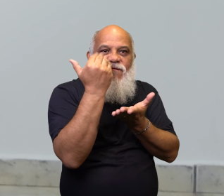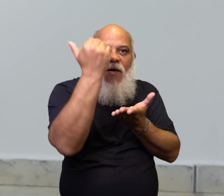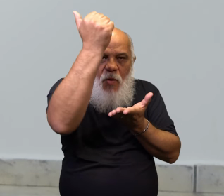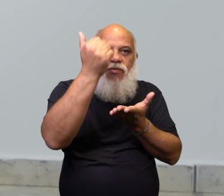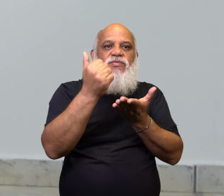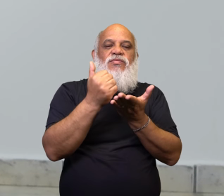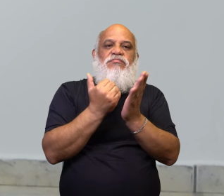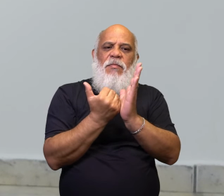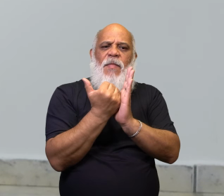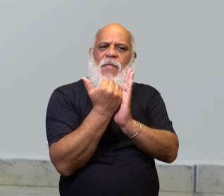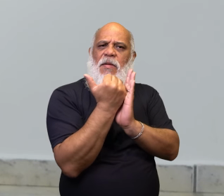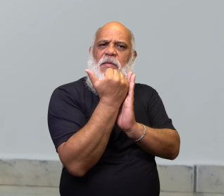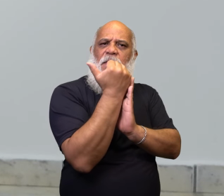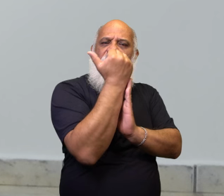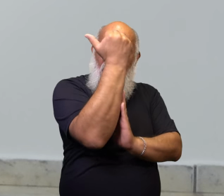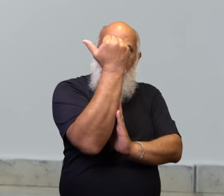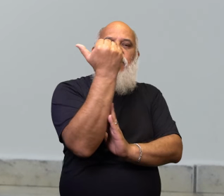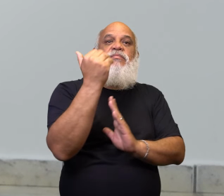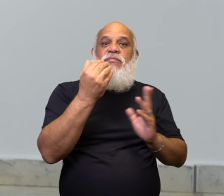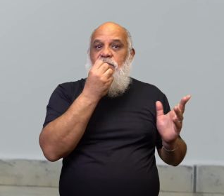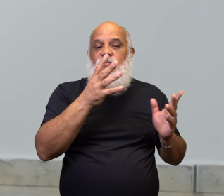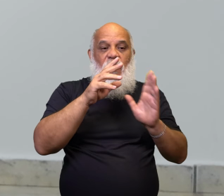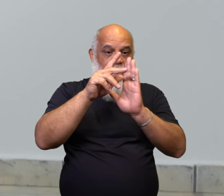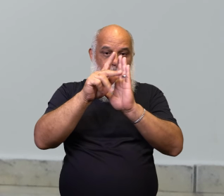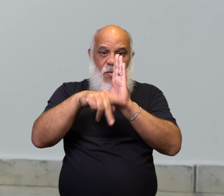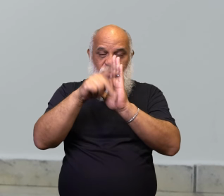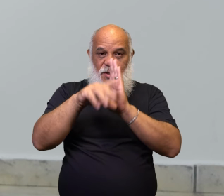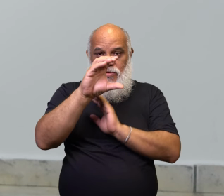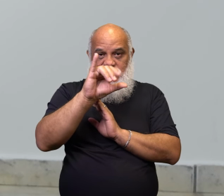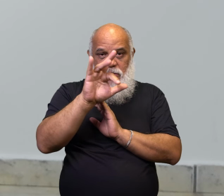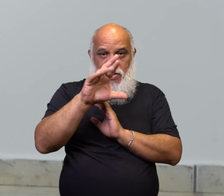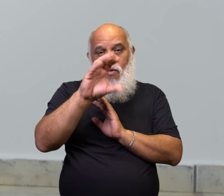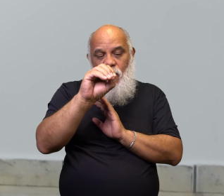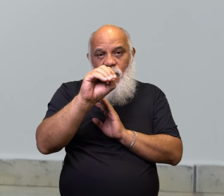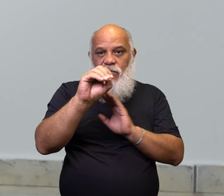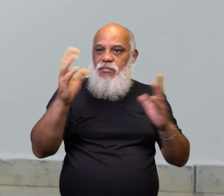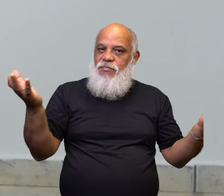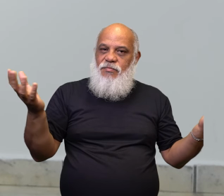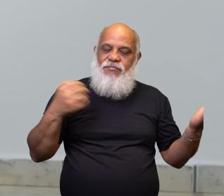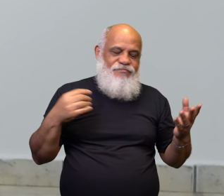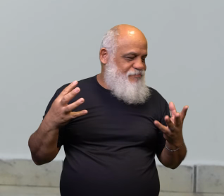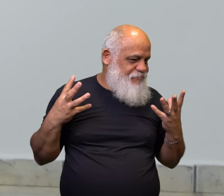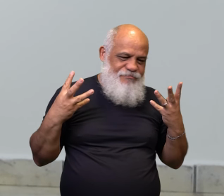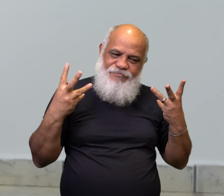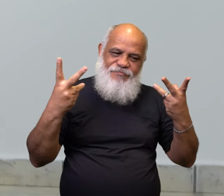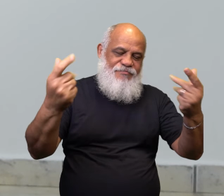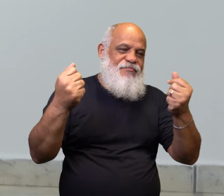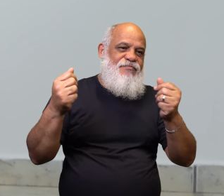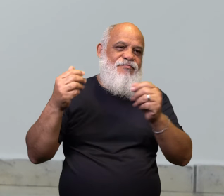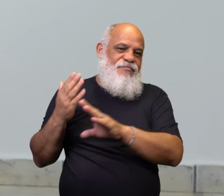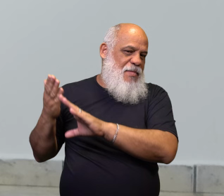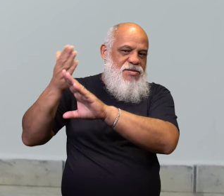terceira fase. E nesse projeto circo, cara, você chegava nos